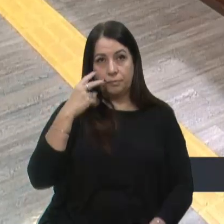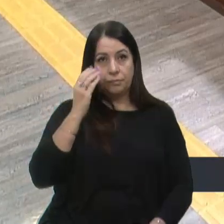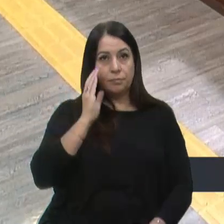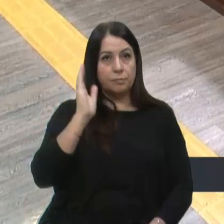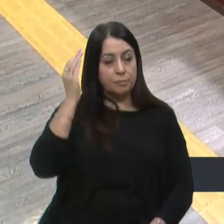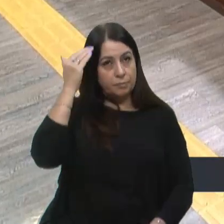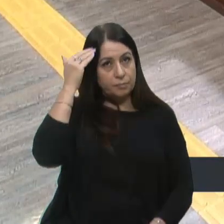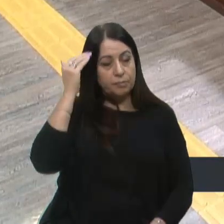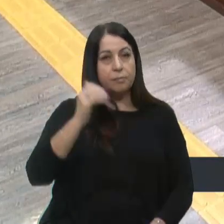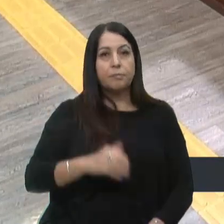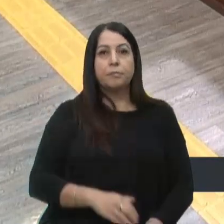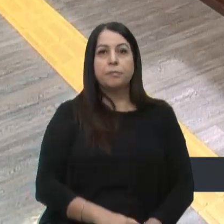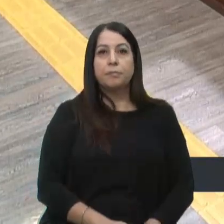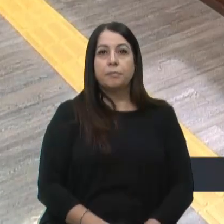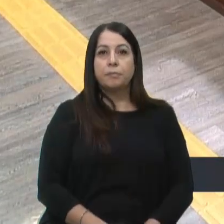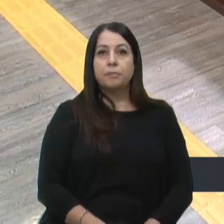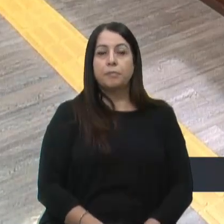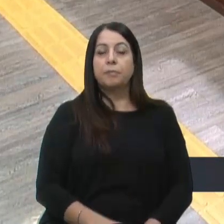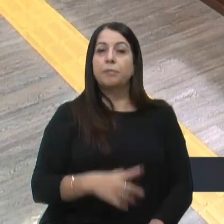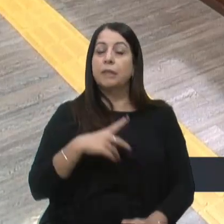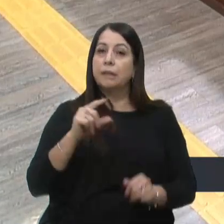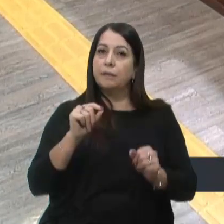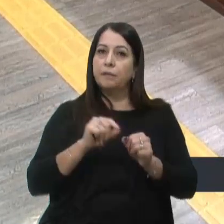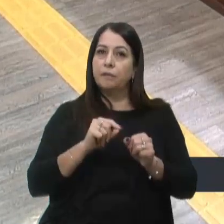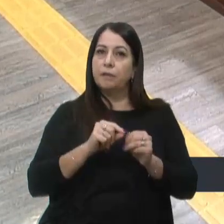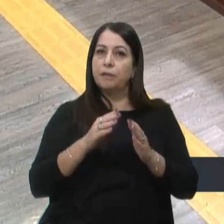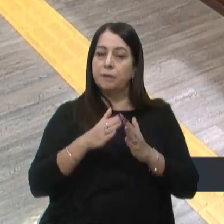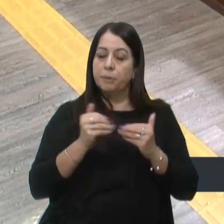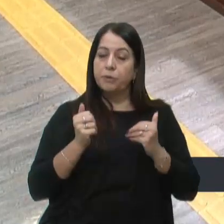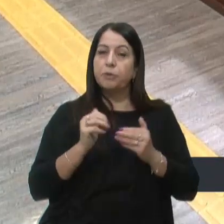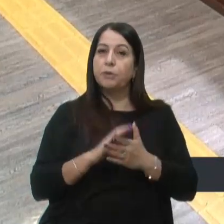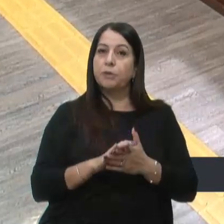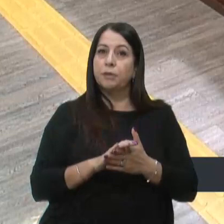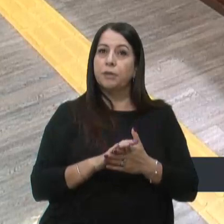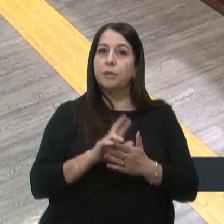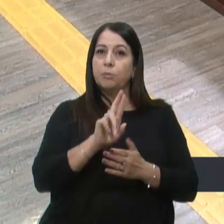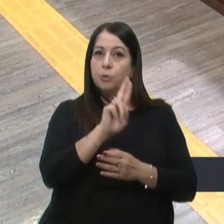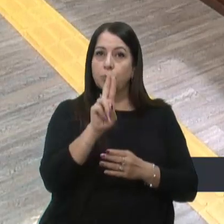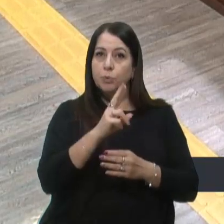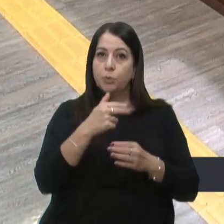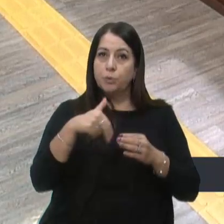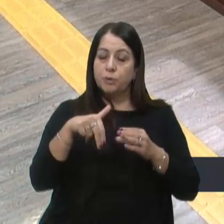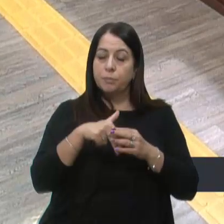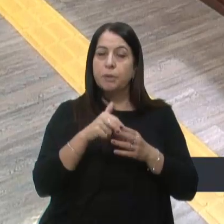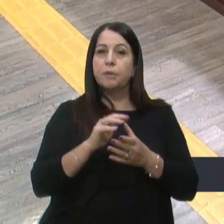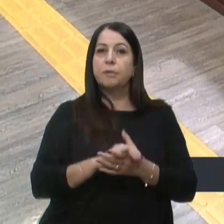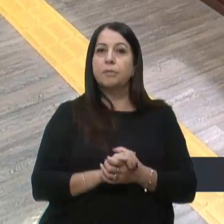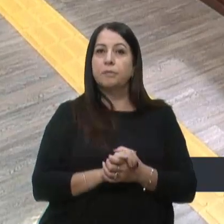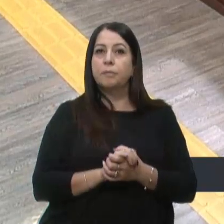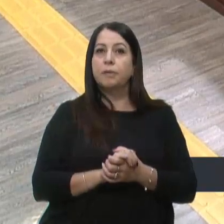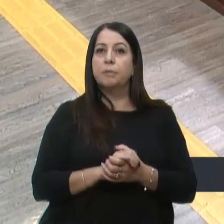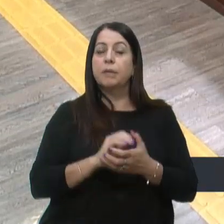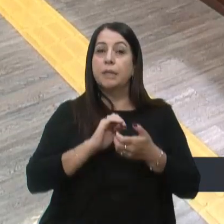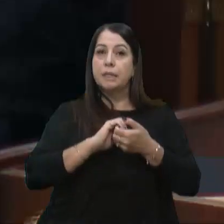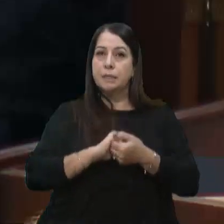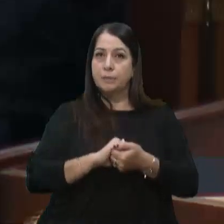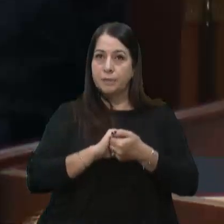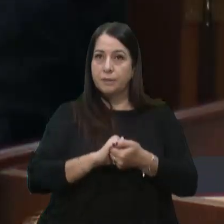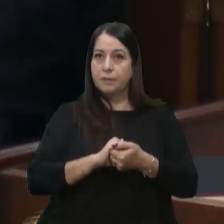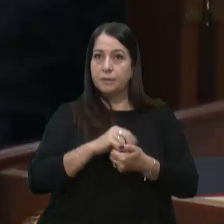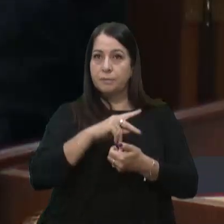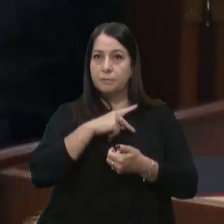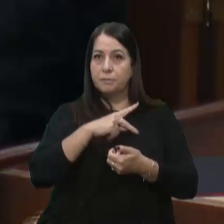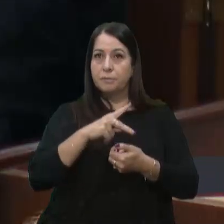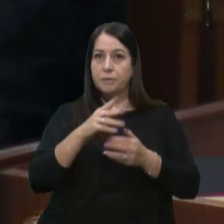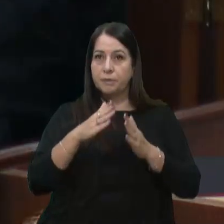Felipe Gremel Maier por ter feito esta solicitação para ocuparmos este espaço. Minha saudação ao presidente